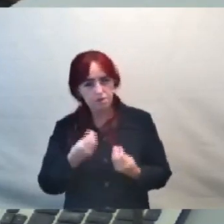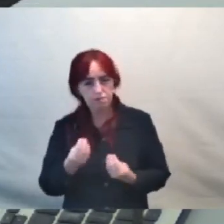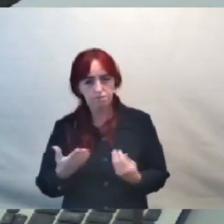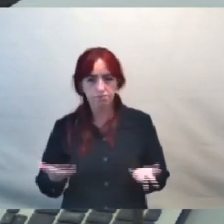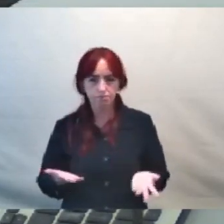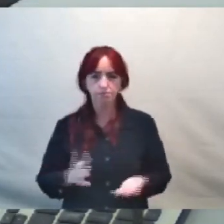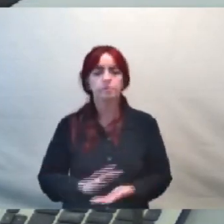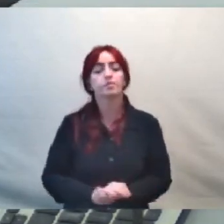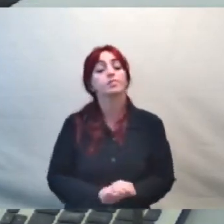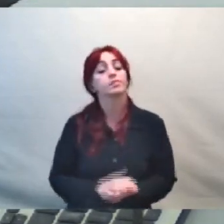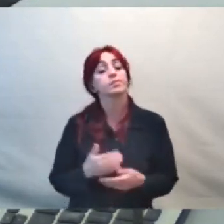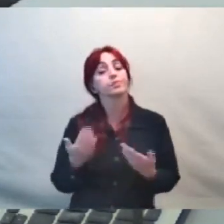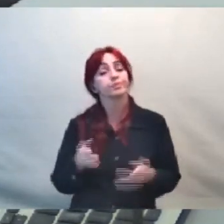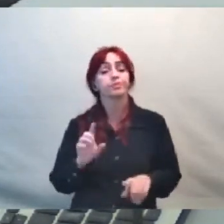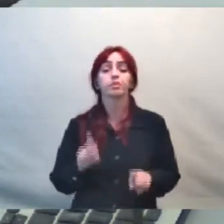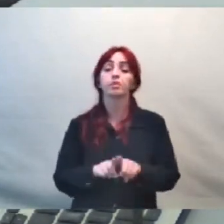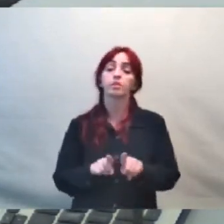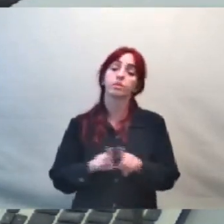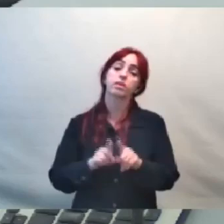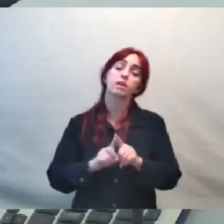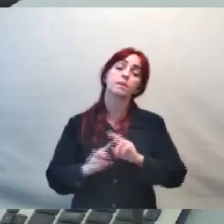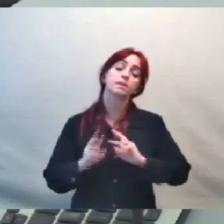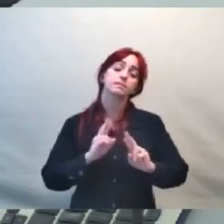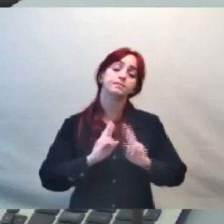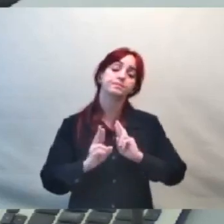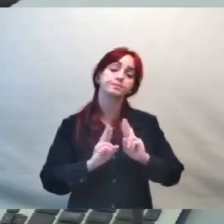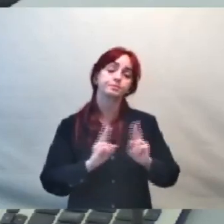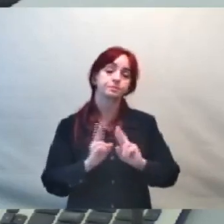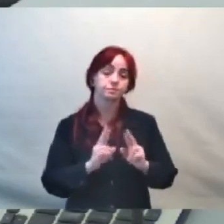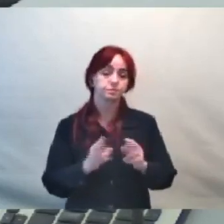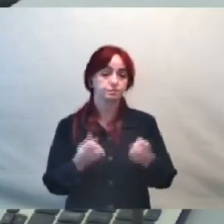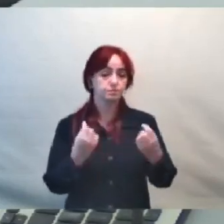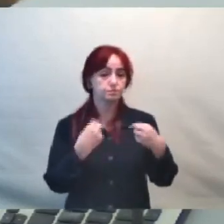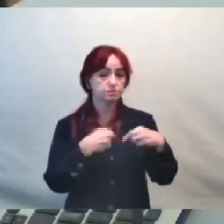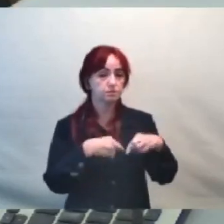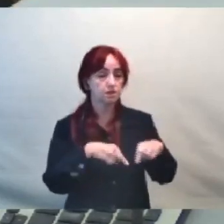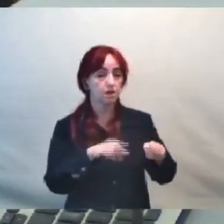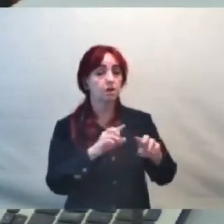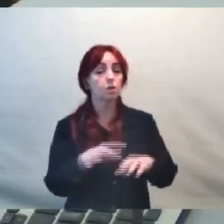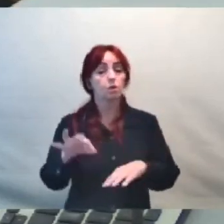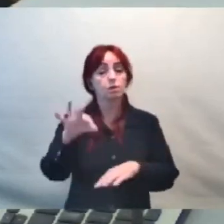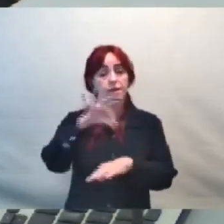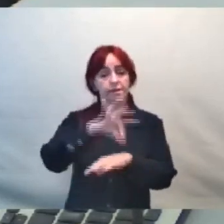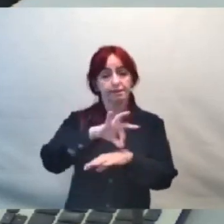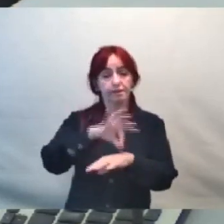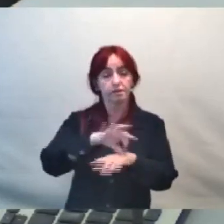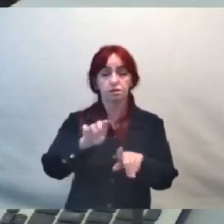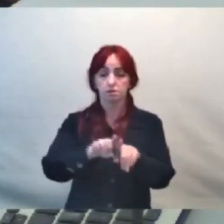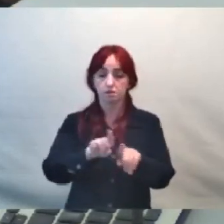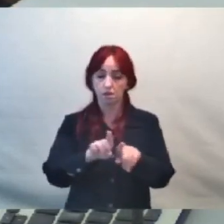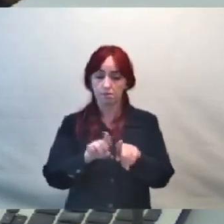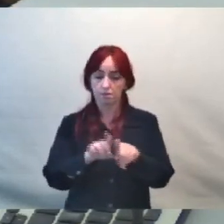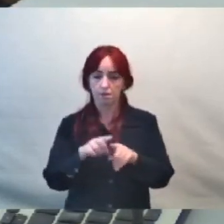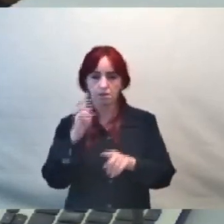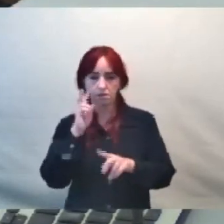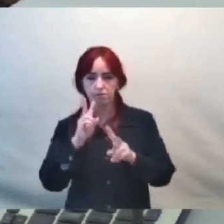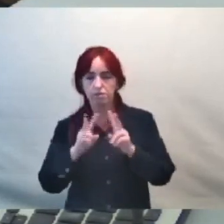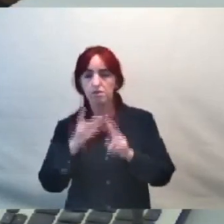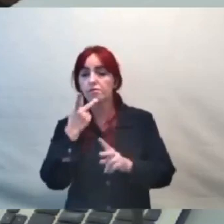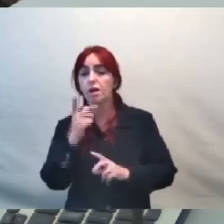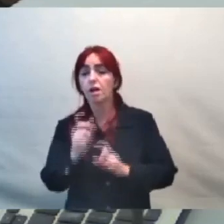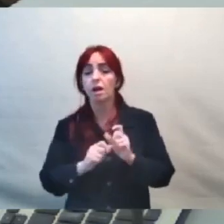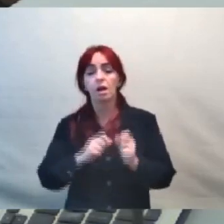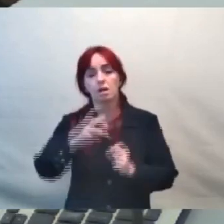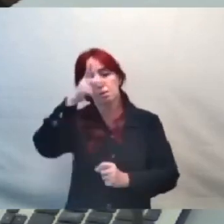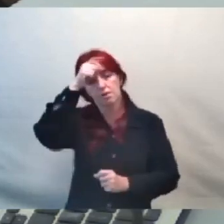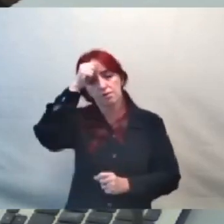mesma coisa com relação ao combate ao Aedes aegypti, né? Assim, vocês mostraram que a prefeitura teve ações,